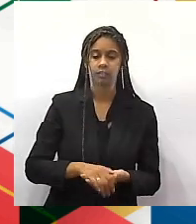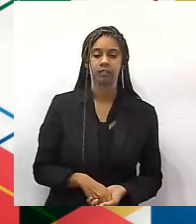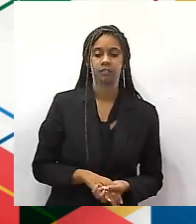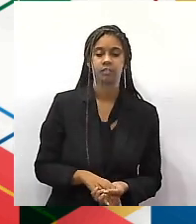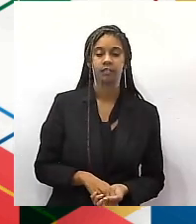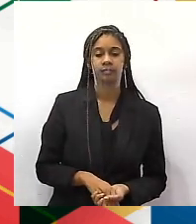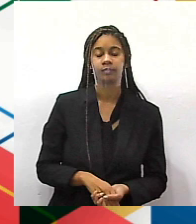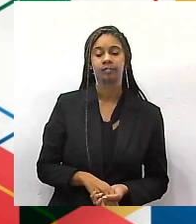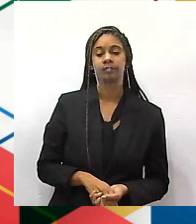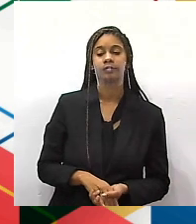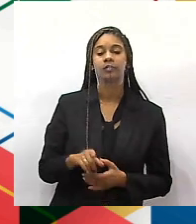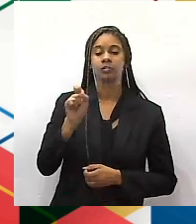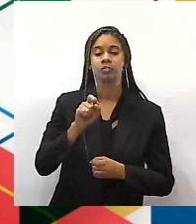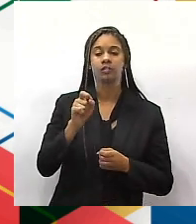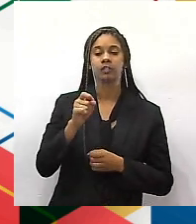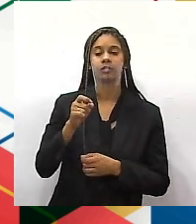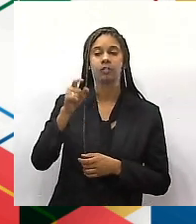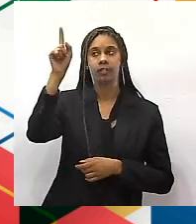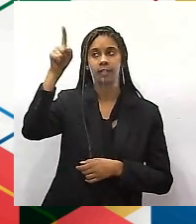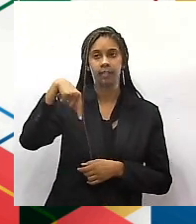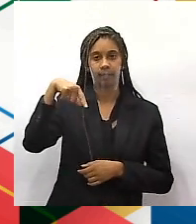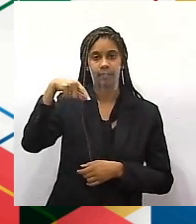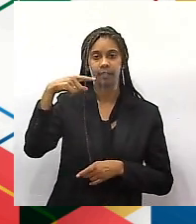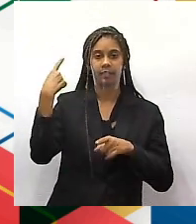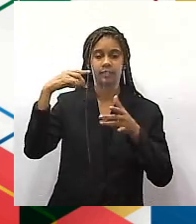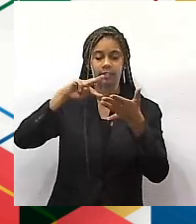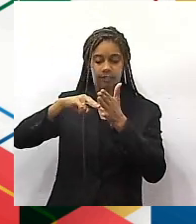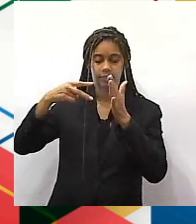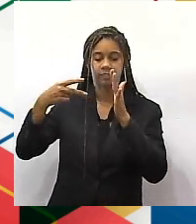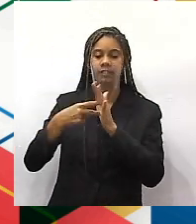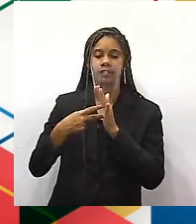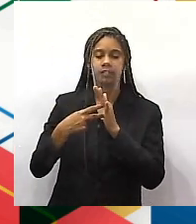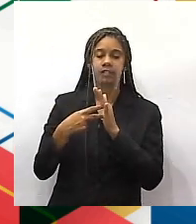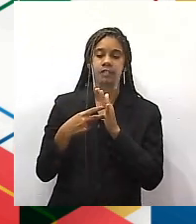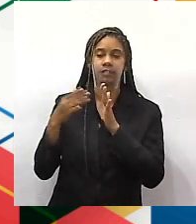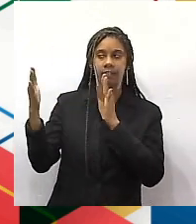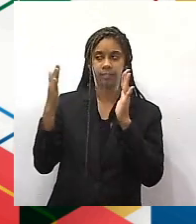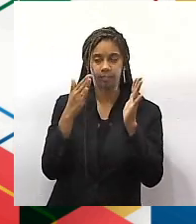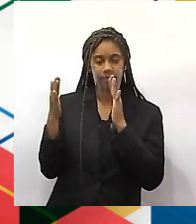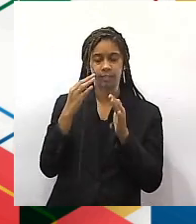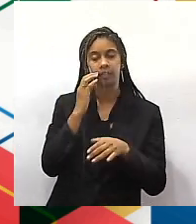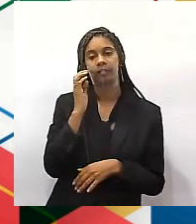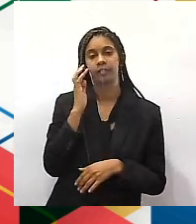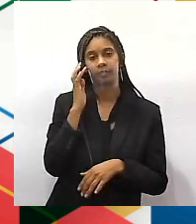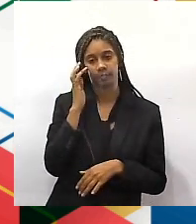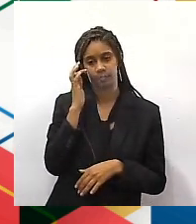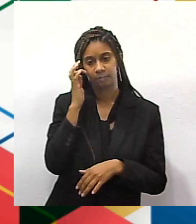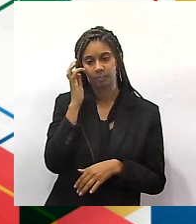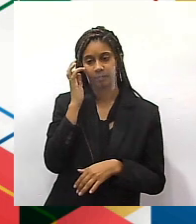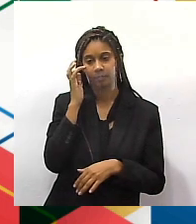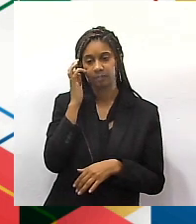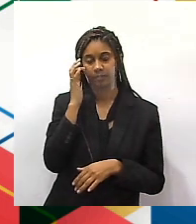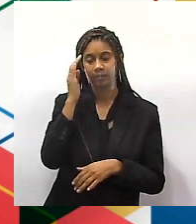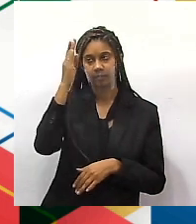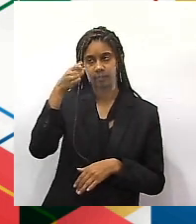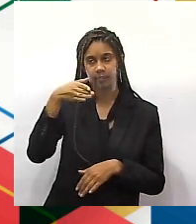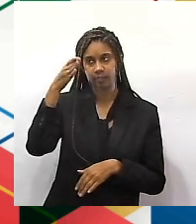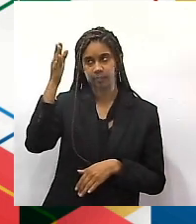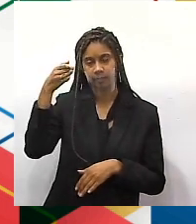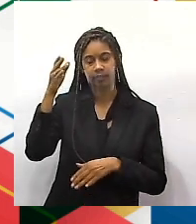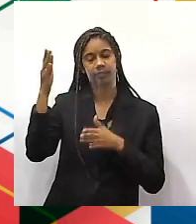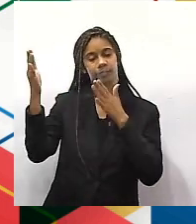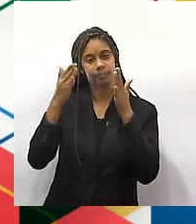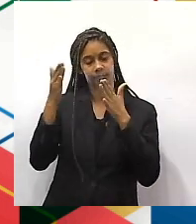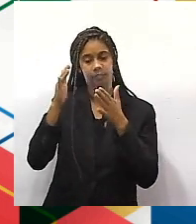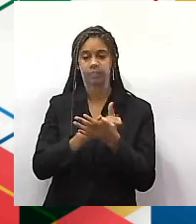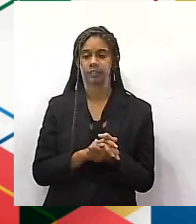barrinhas entre eles. Então eu sei que o RS, o segmento RS, essas duas barrinhas aqui representam retas paralelas. E